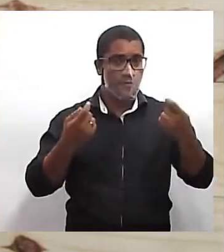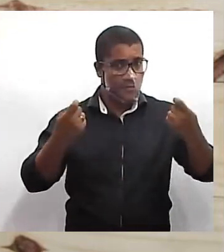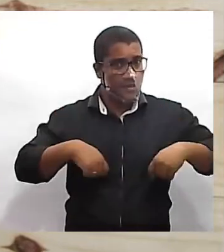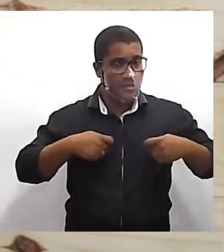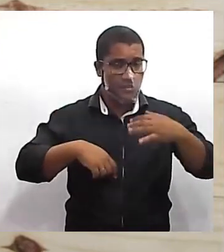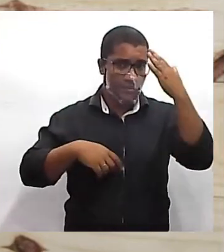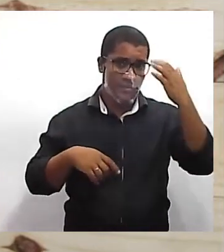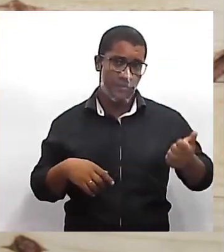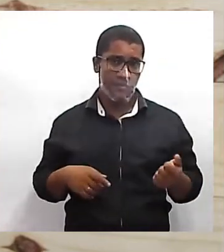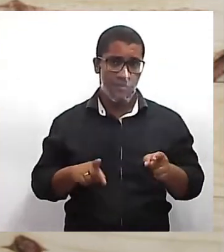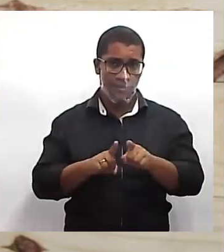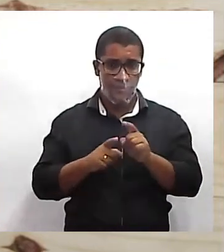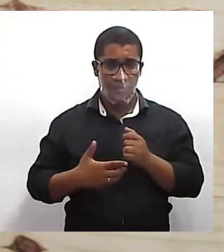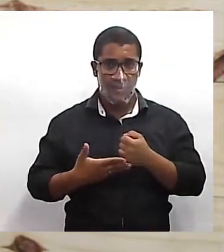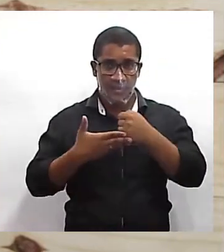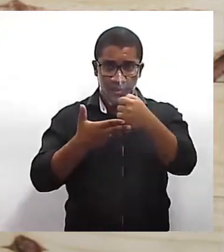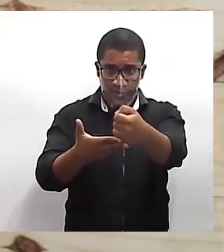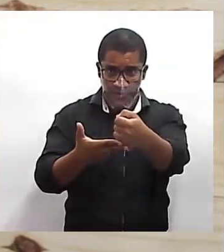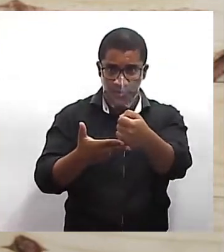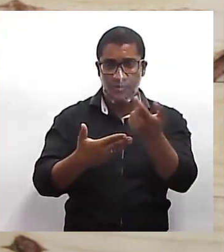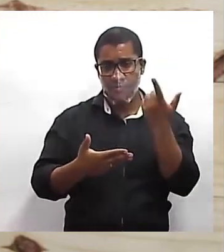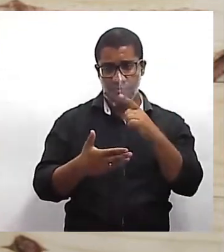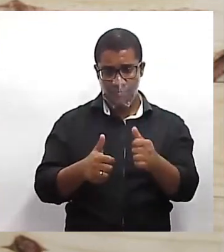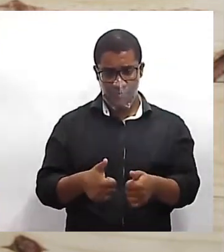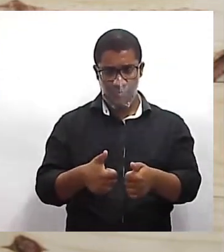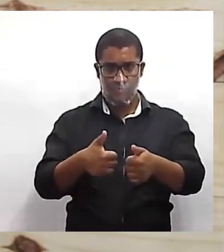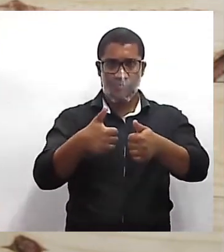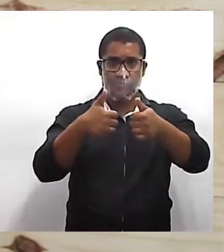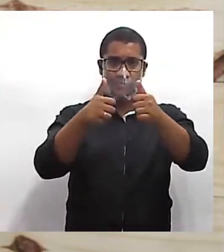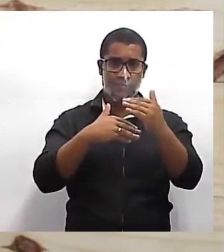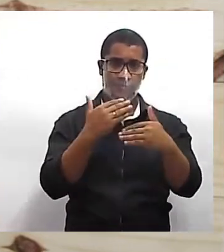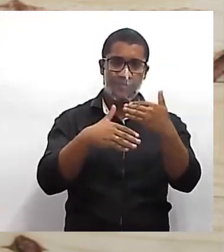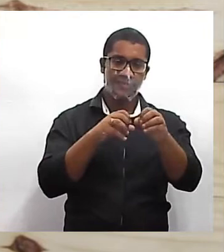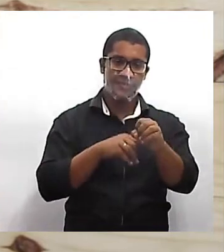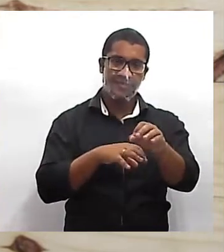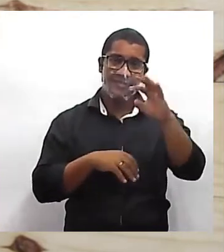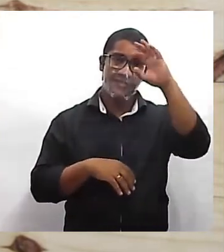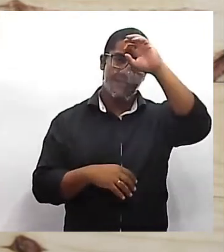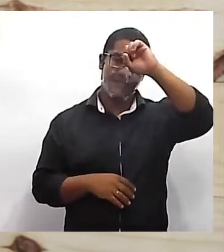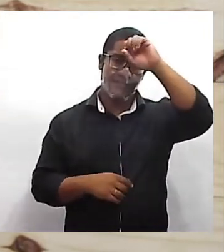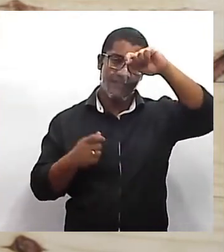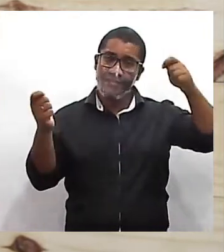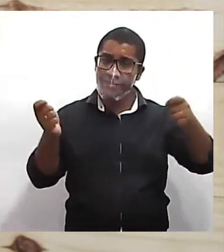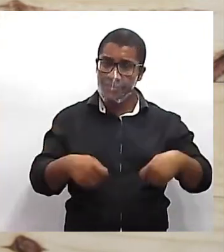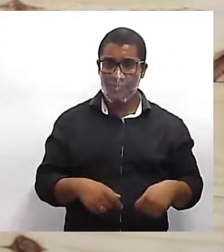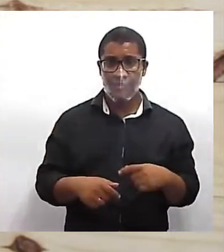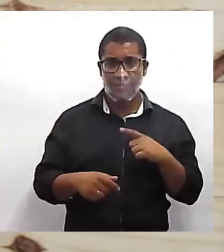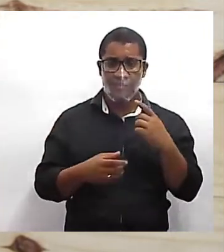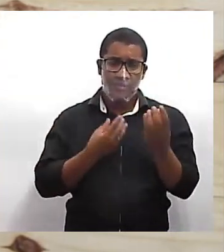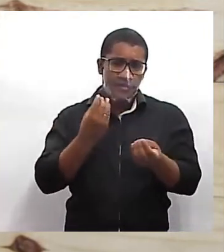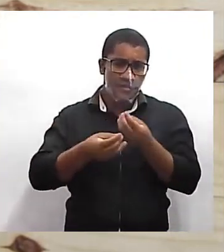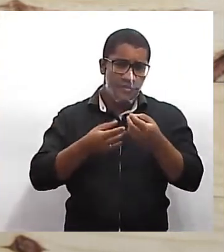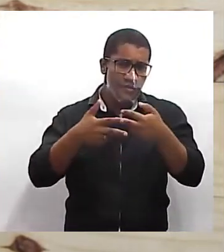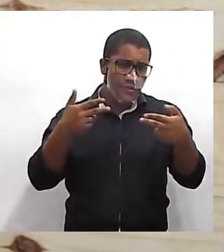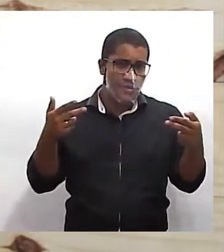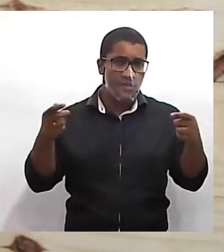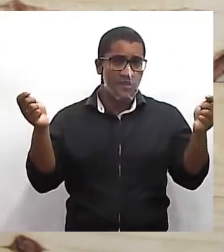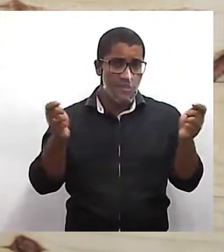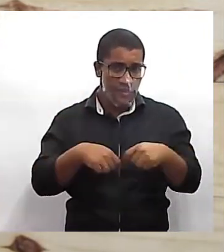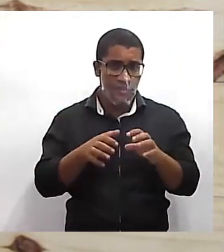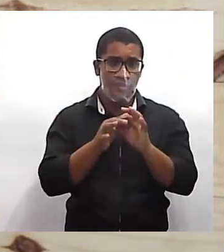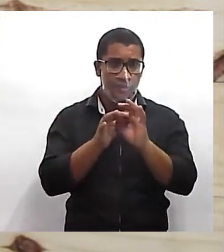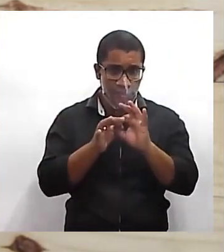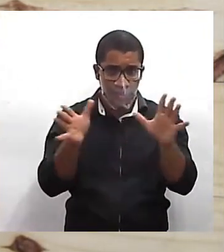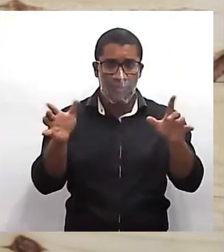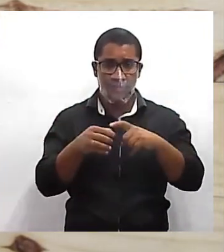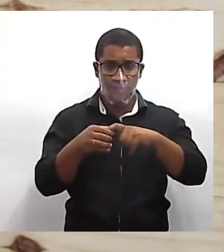contribuir de forma significativa para o desenvolvimento do processo de ensino-aprendizagem como uma maneira, como uma forma de libertação e